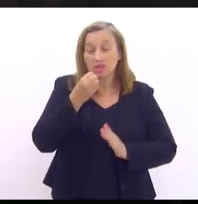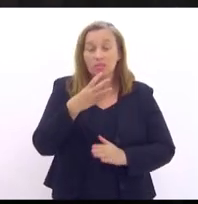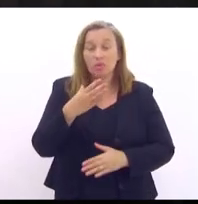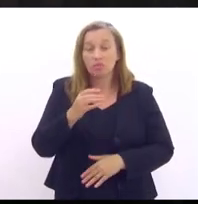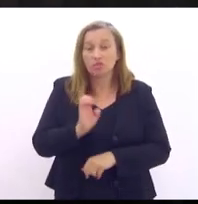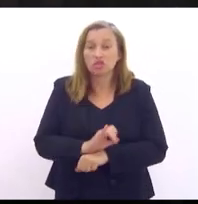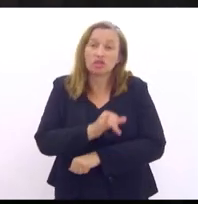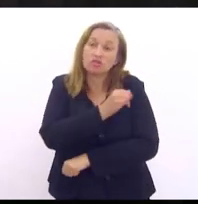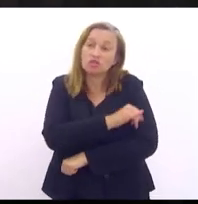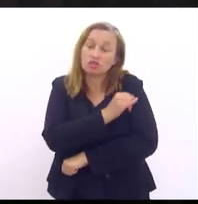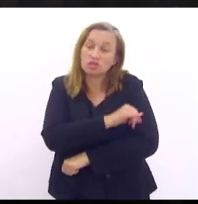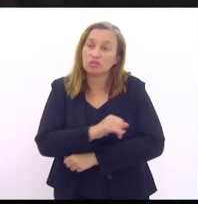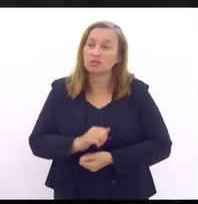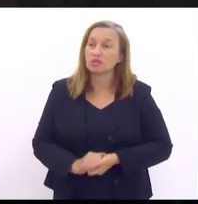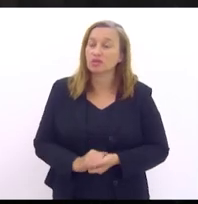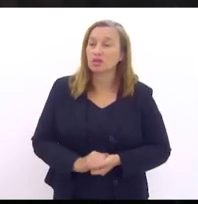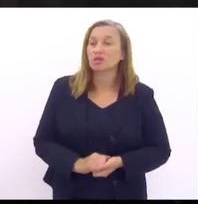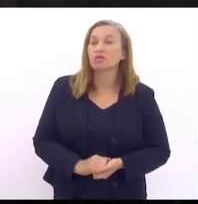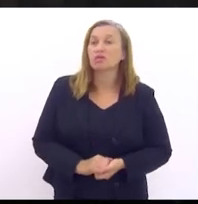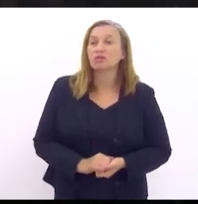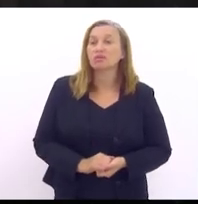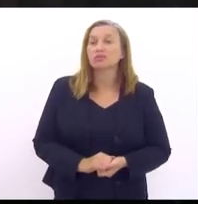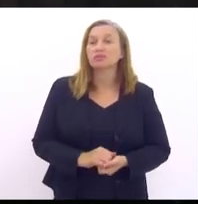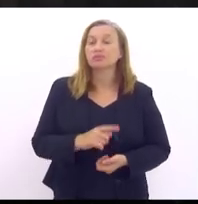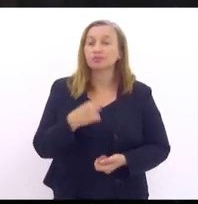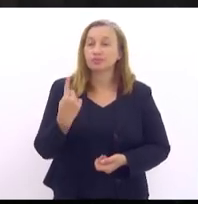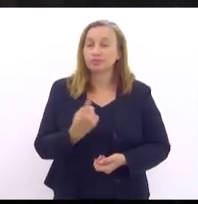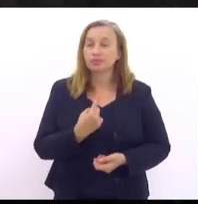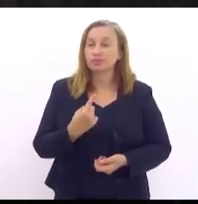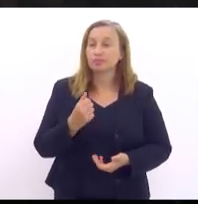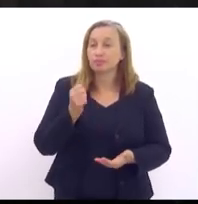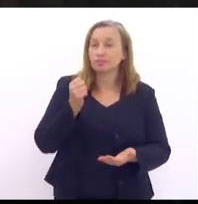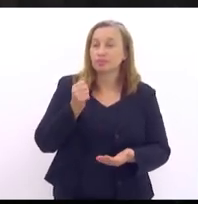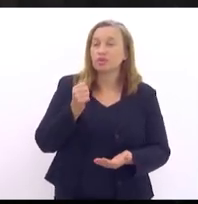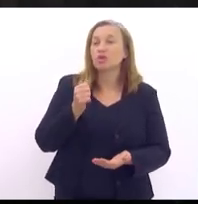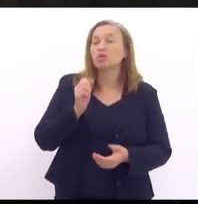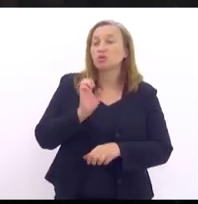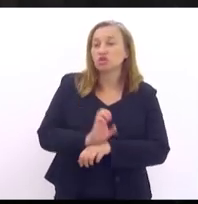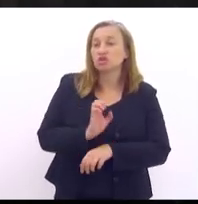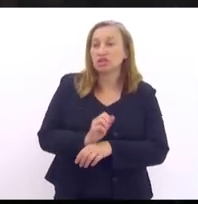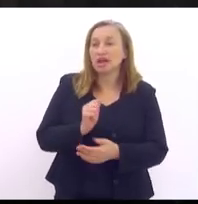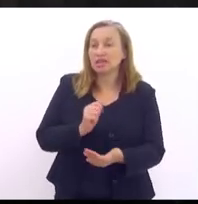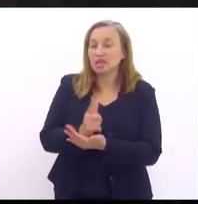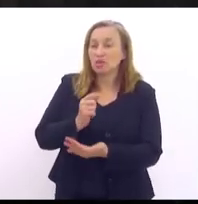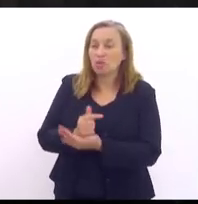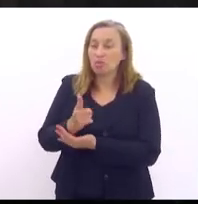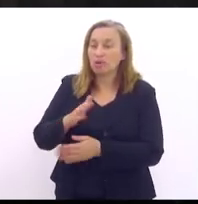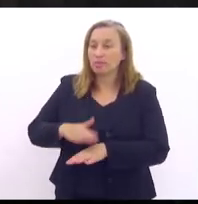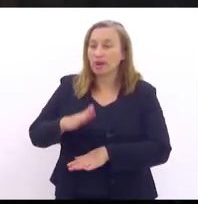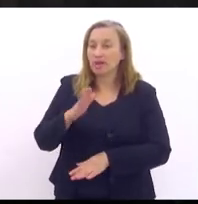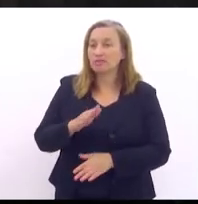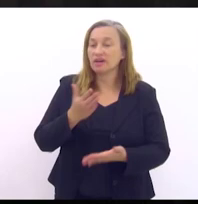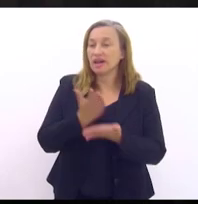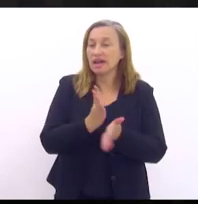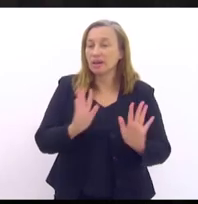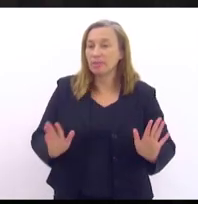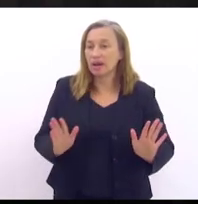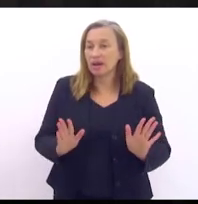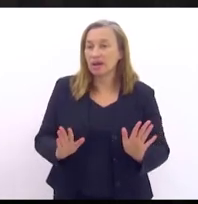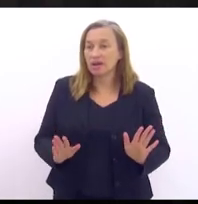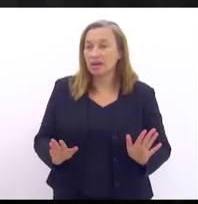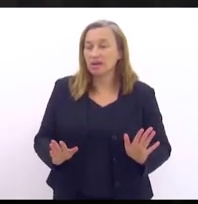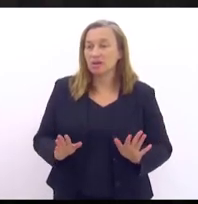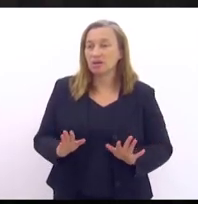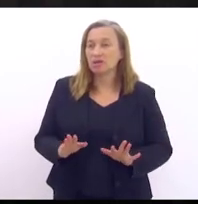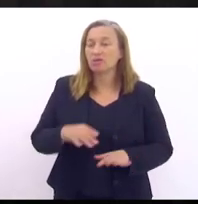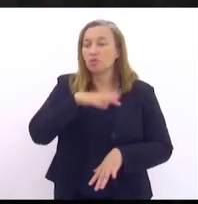Rio de Janeiro, que nós somos um estado consumidor, e vai acabar com essa praga, que é a praga do